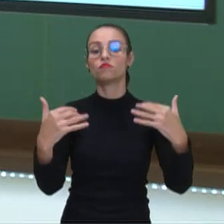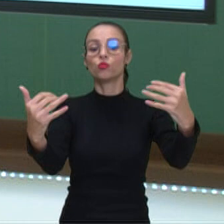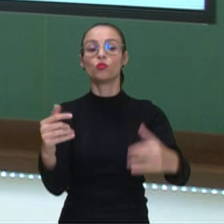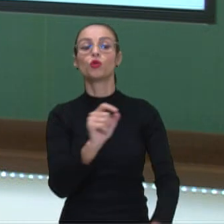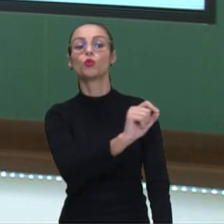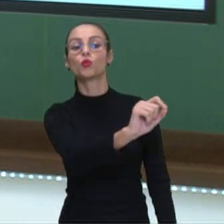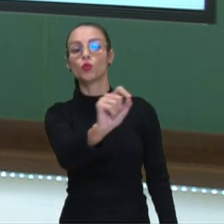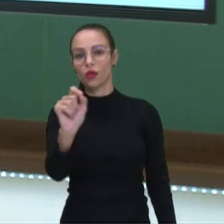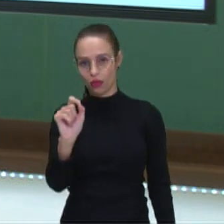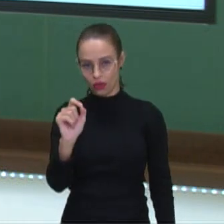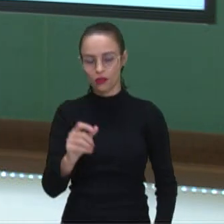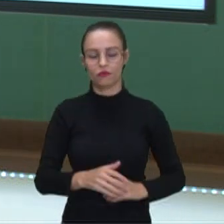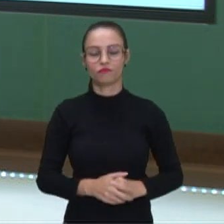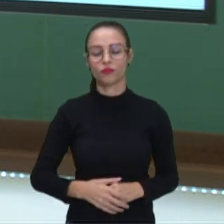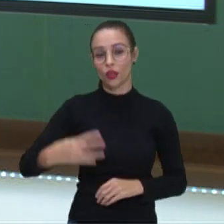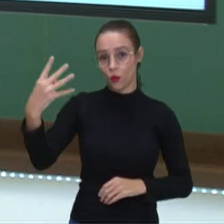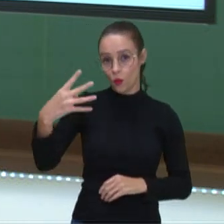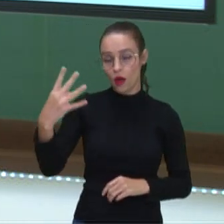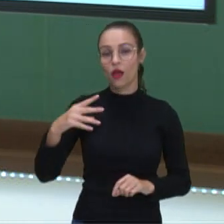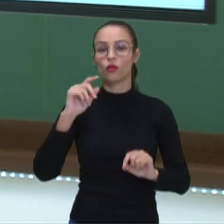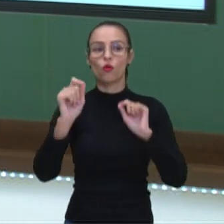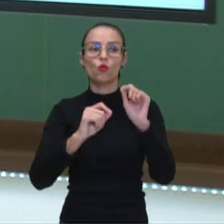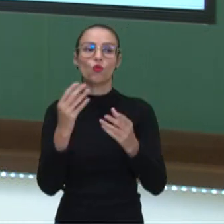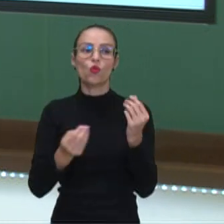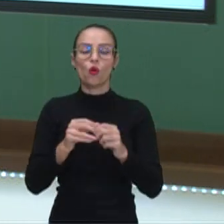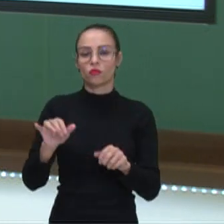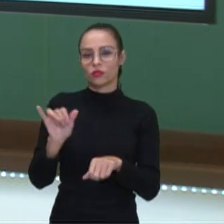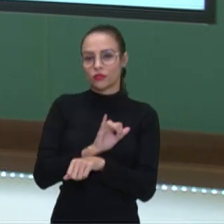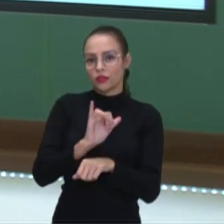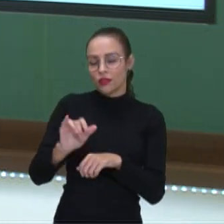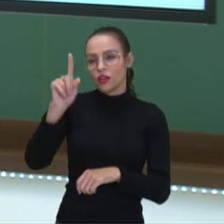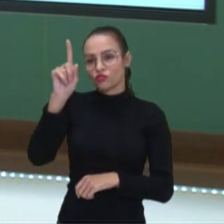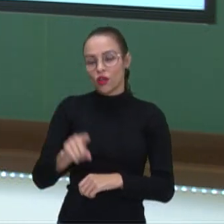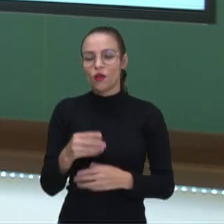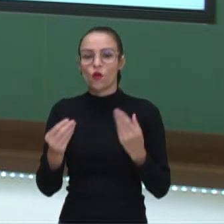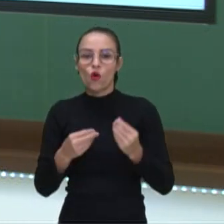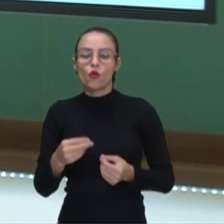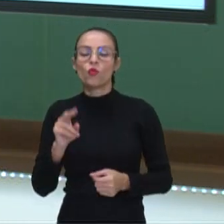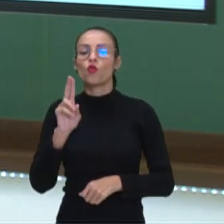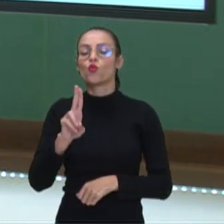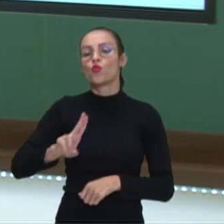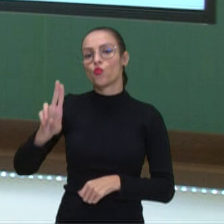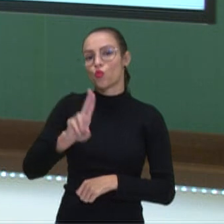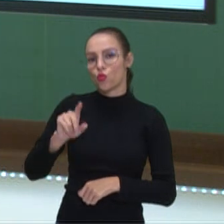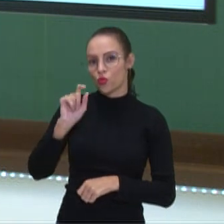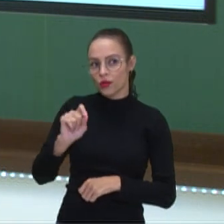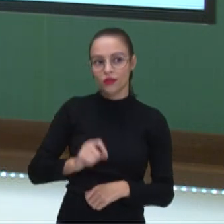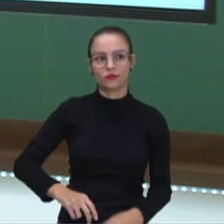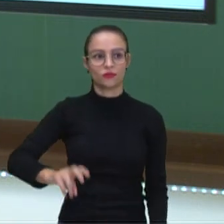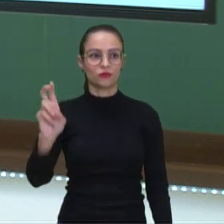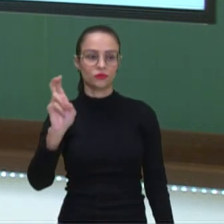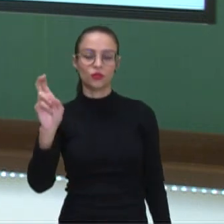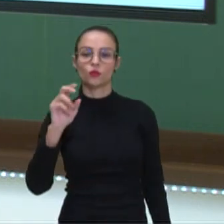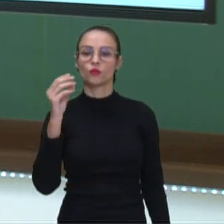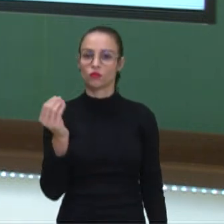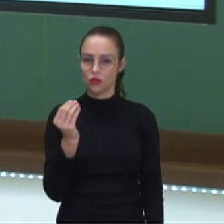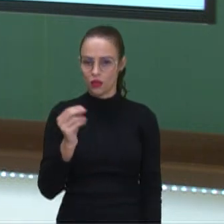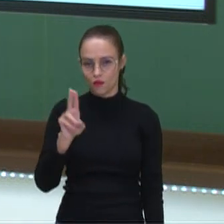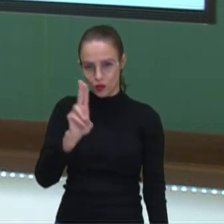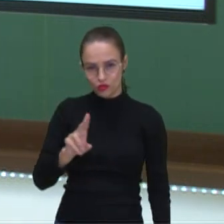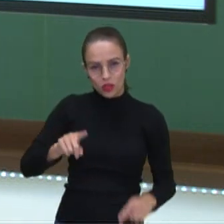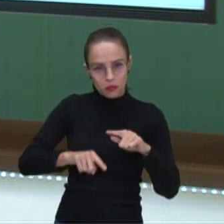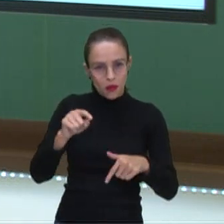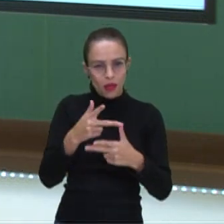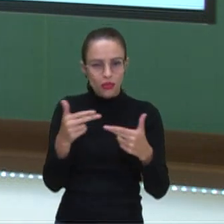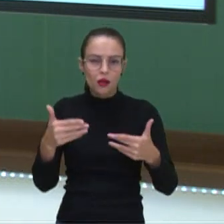público que a gente está falando, por quais meios que eu vou falar, quais meios que eu vou utilizar e se eu vou utilizar efeitos,